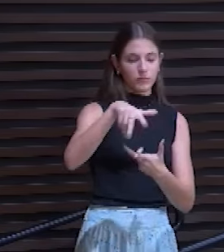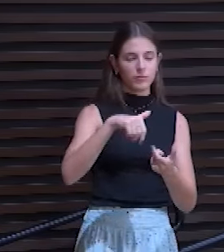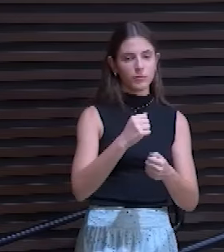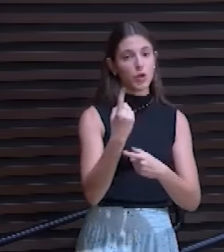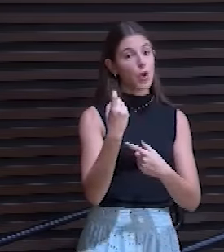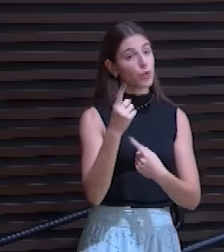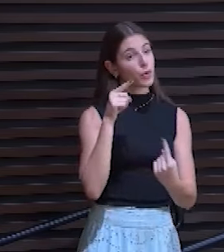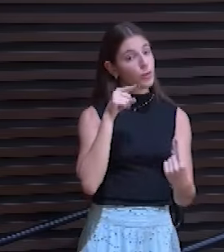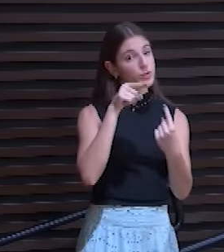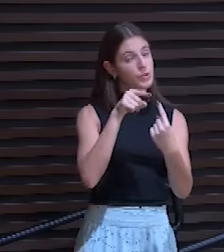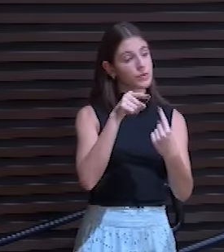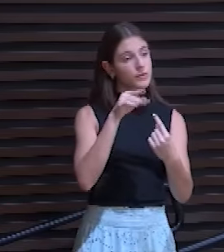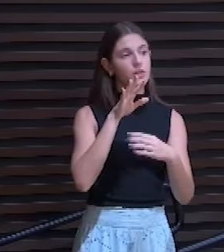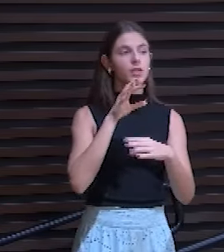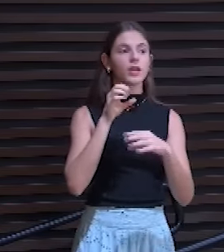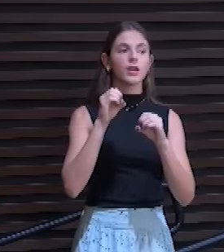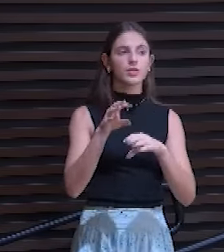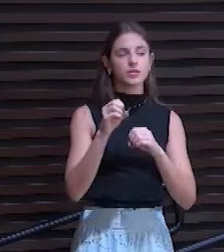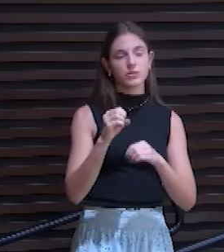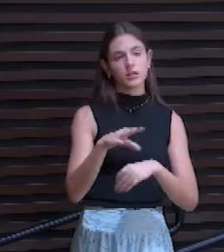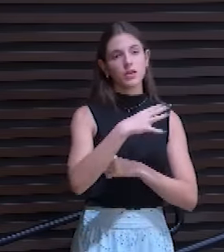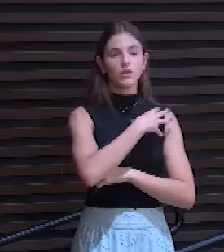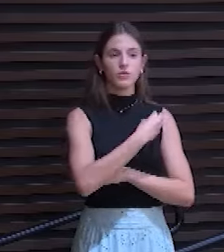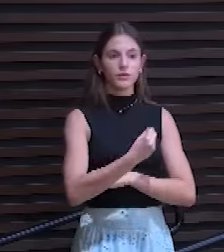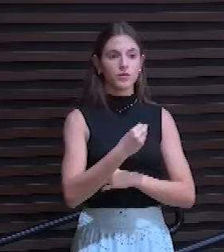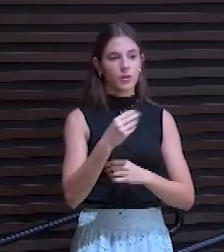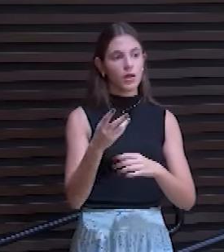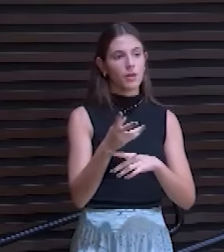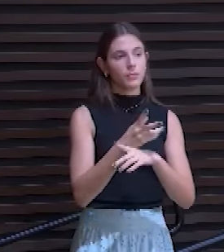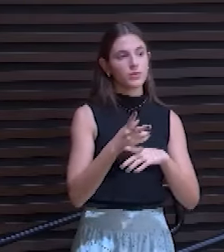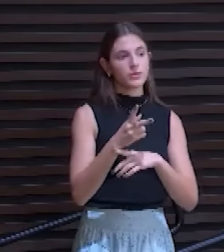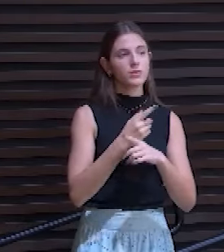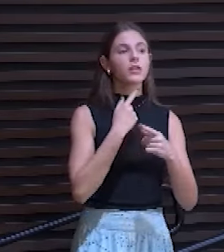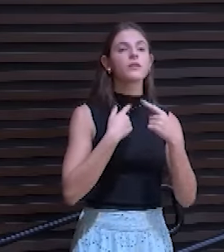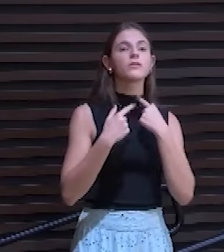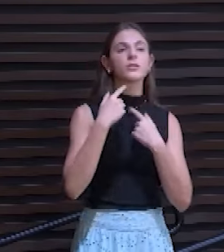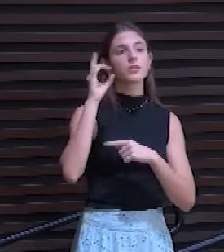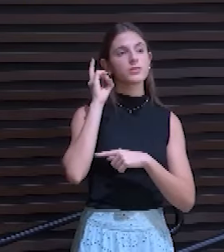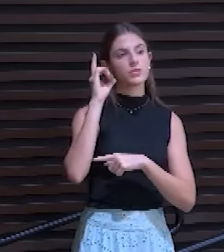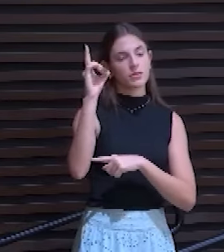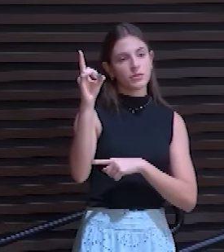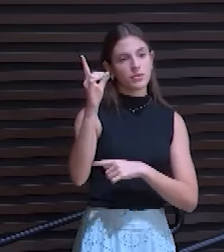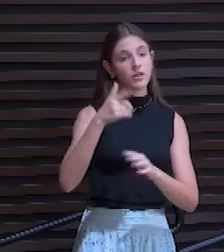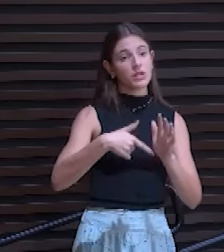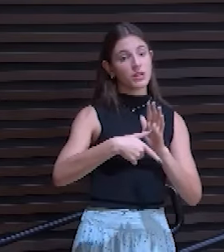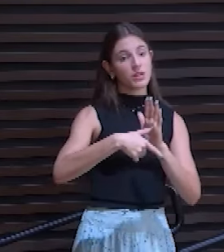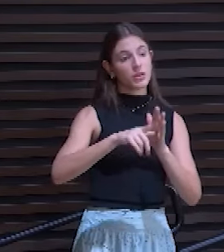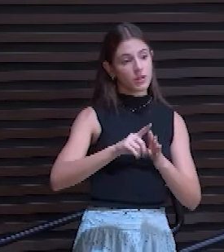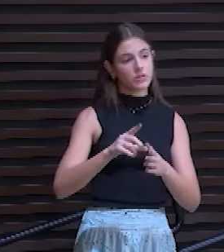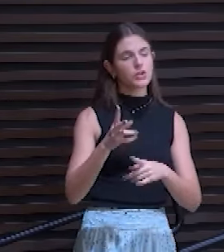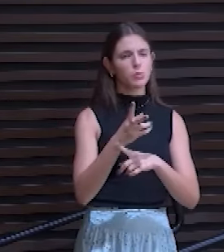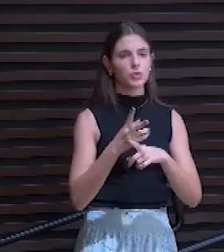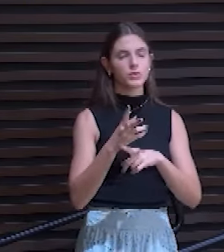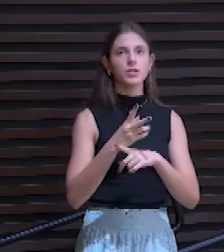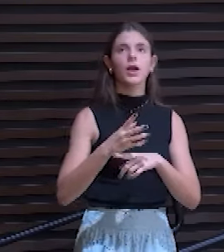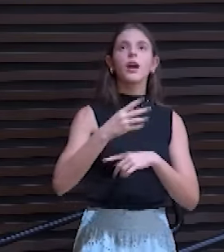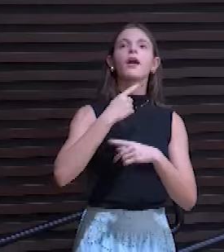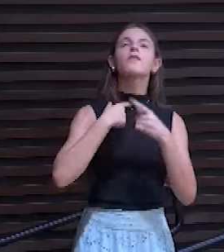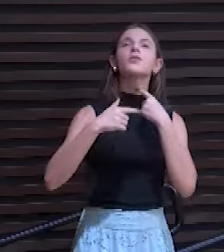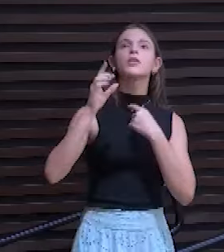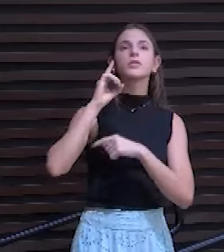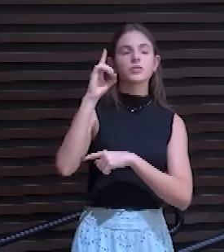objetivo: ensinar seus filhos a buscar a vontade de Deus. Antes de buscar a vontade de Deus, ensinar os seus filhos o evangelho das